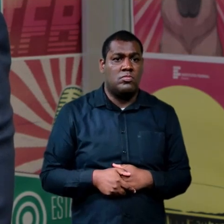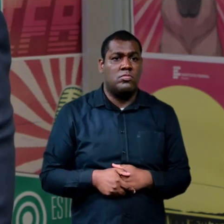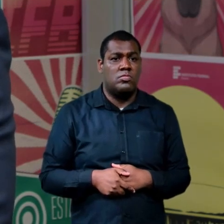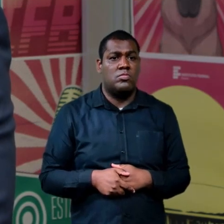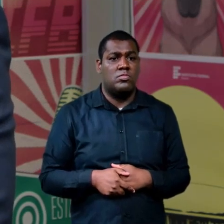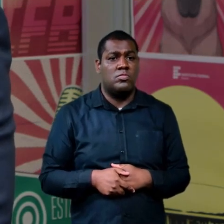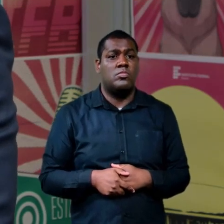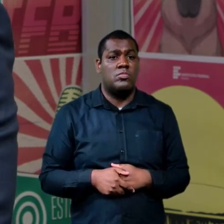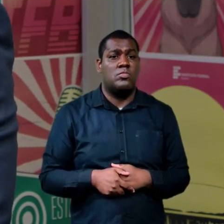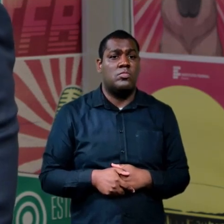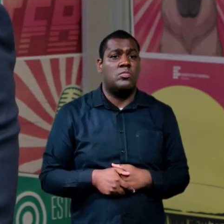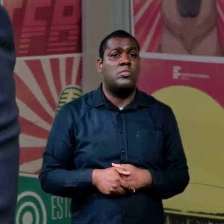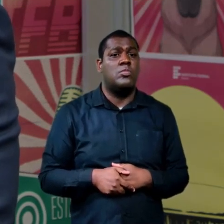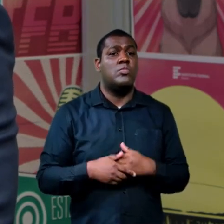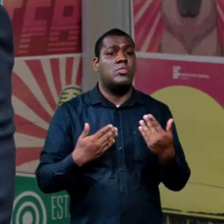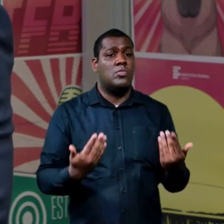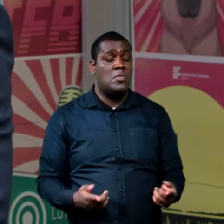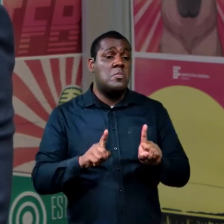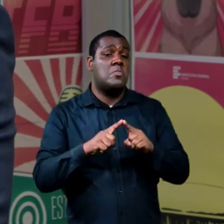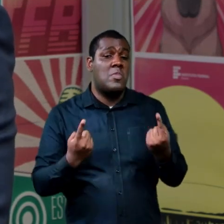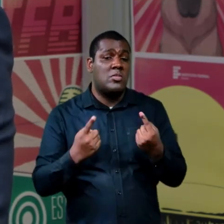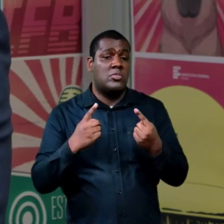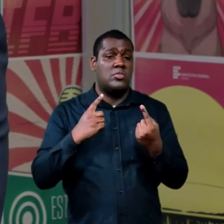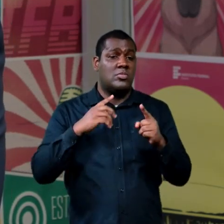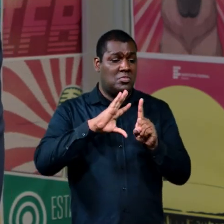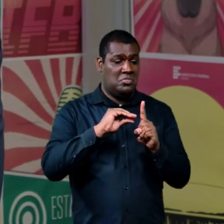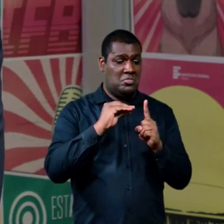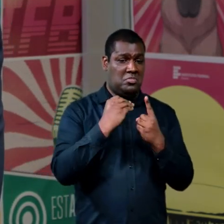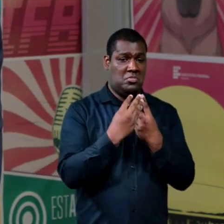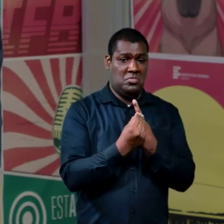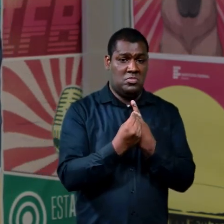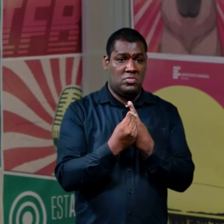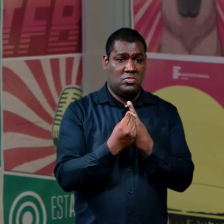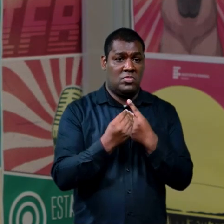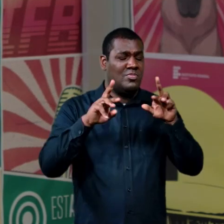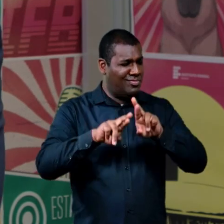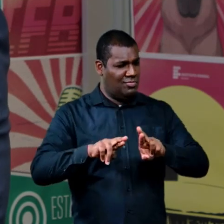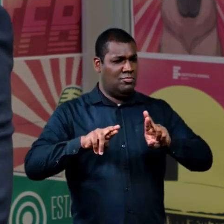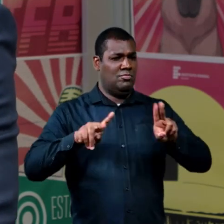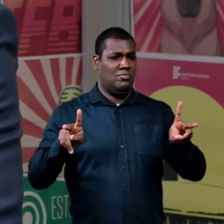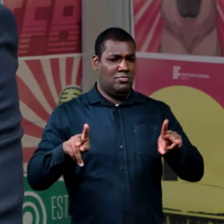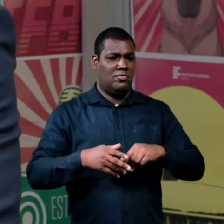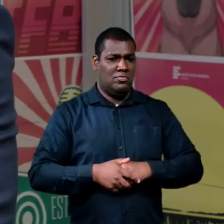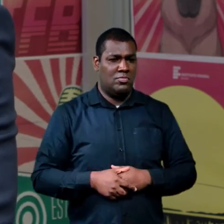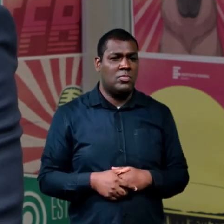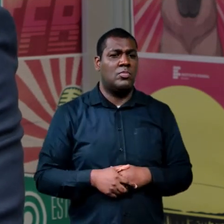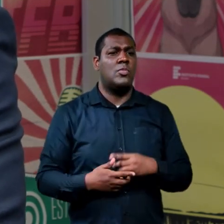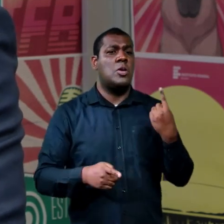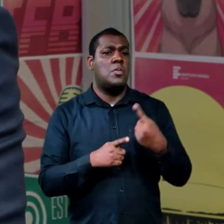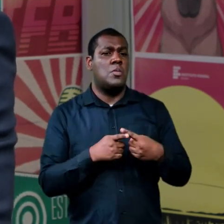importante isso. Mas aí o assédio sexual passou a ser tratado de uma forma diferente, porque havia